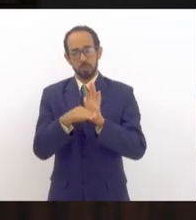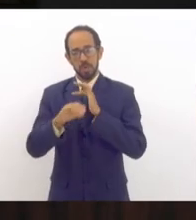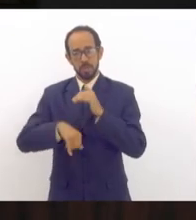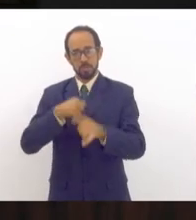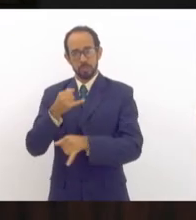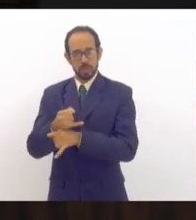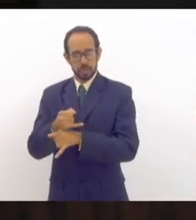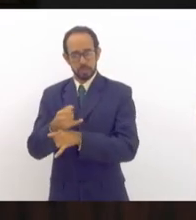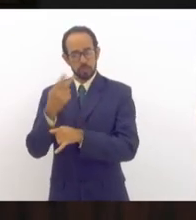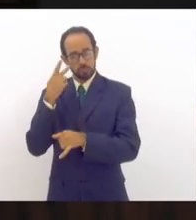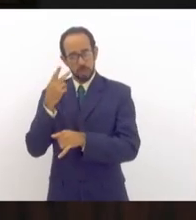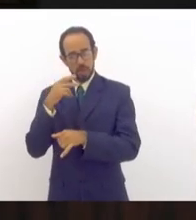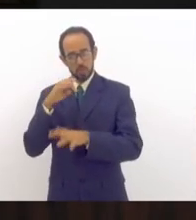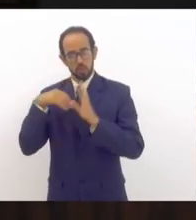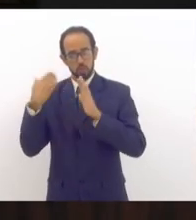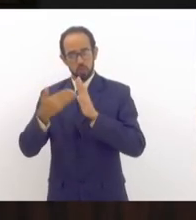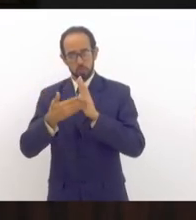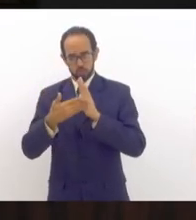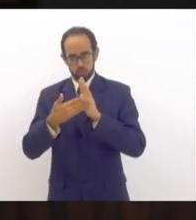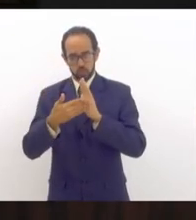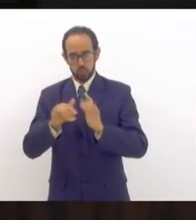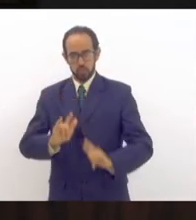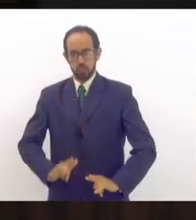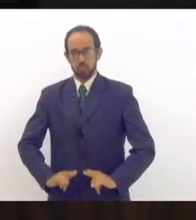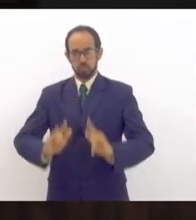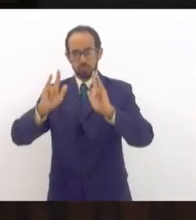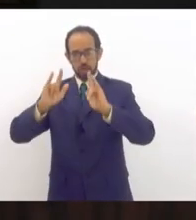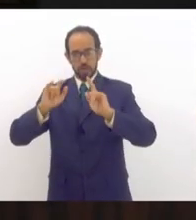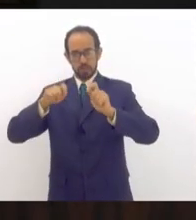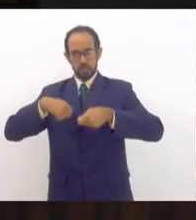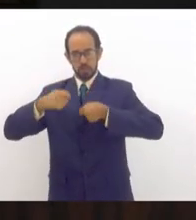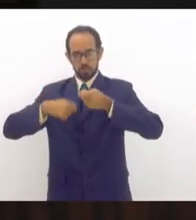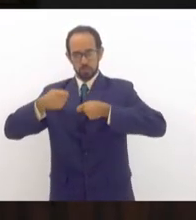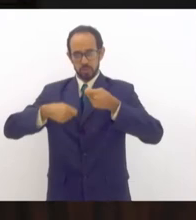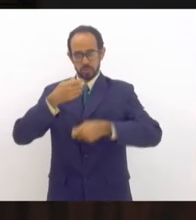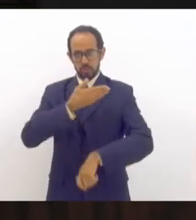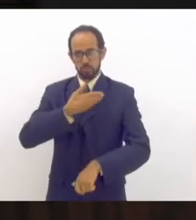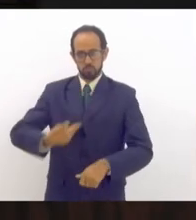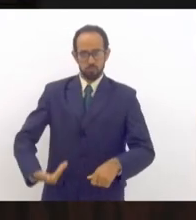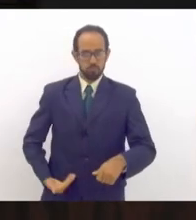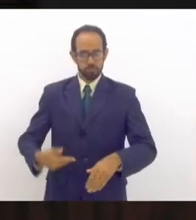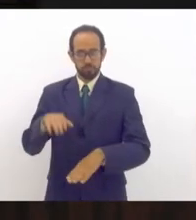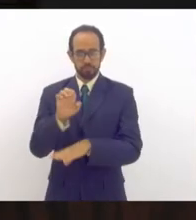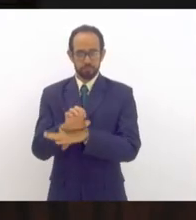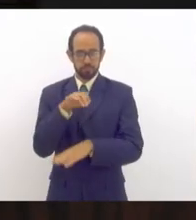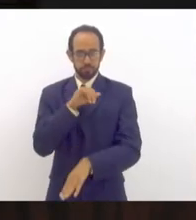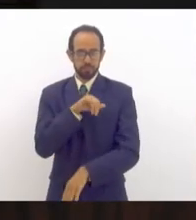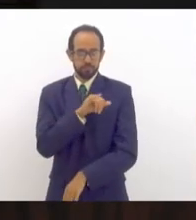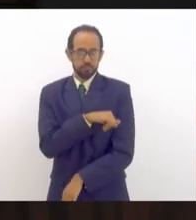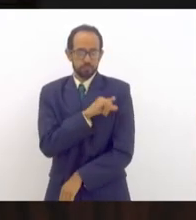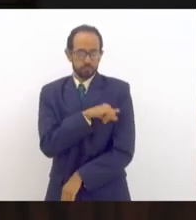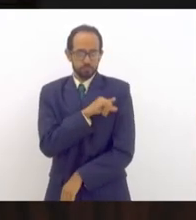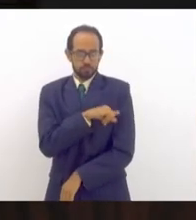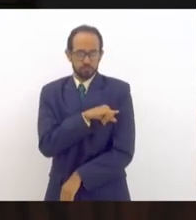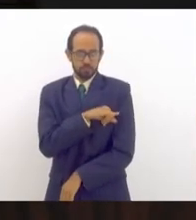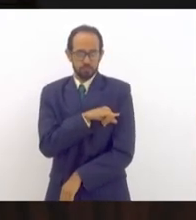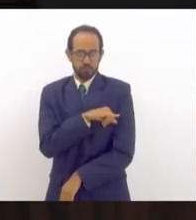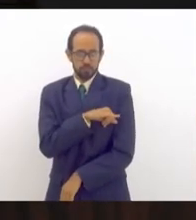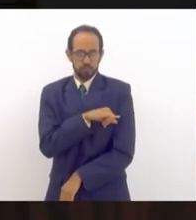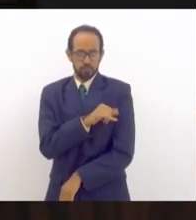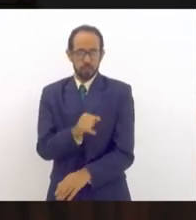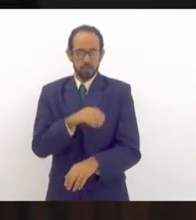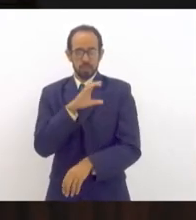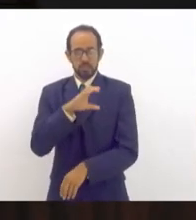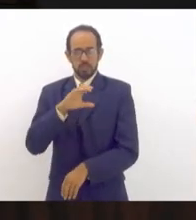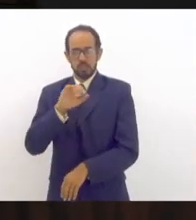todos nos nos prédios de administraçãos públicas do Estado do Rio de Janeiro parecidas comissões de constituição